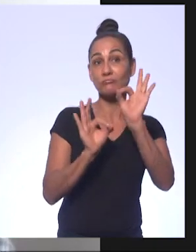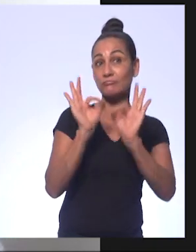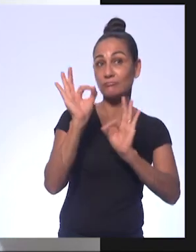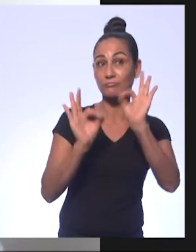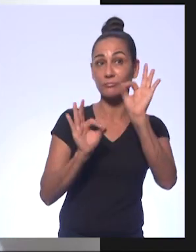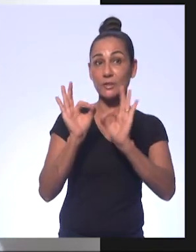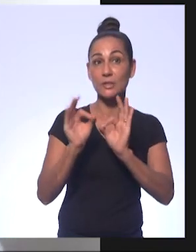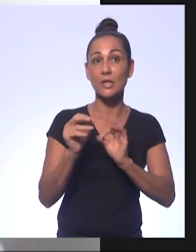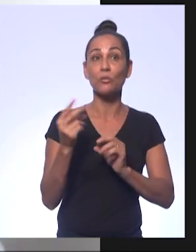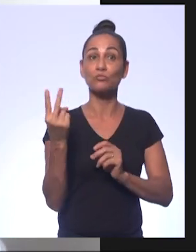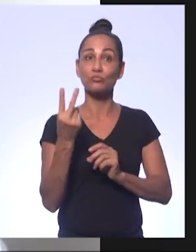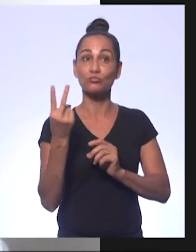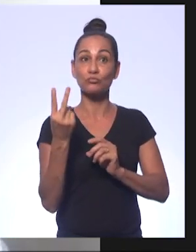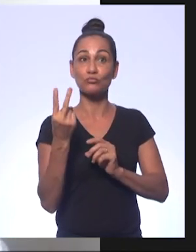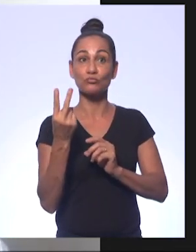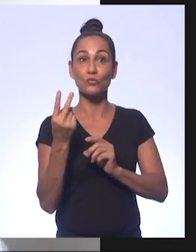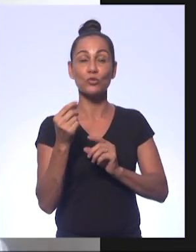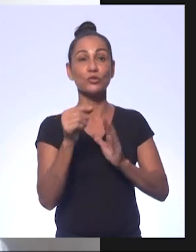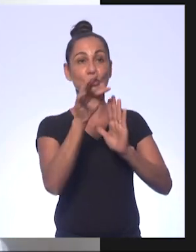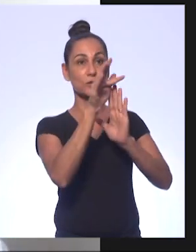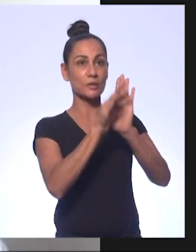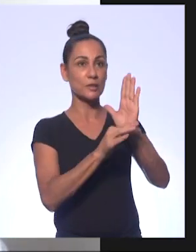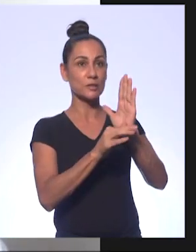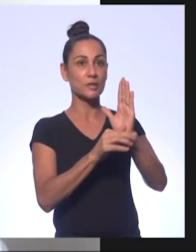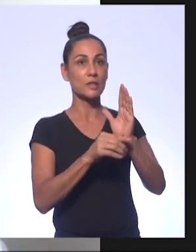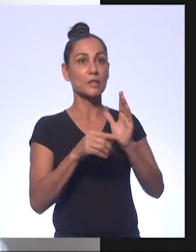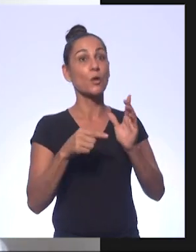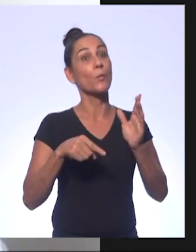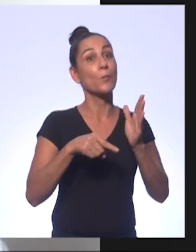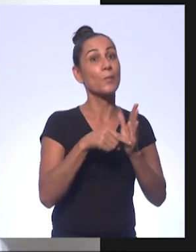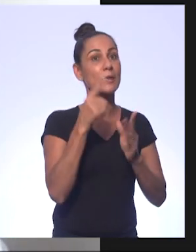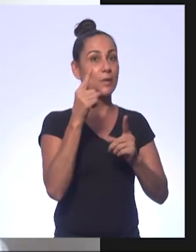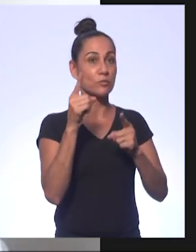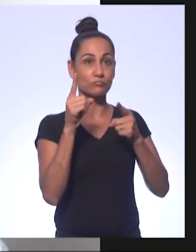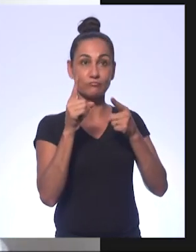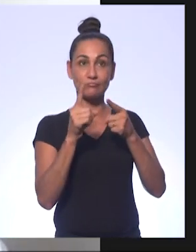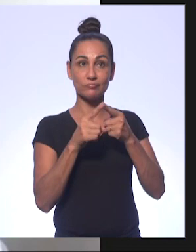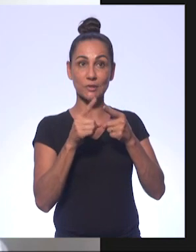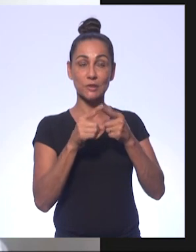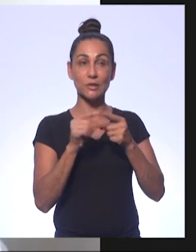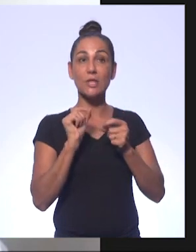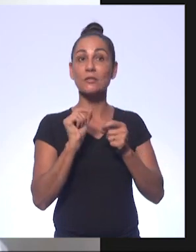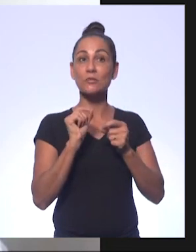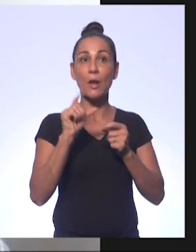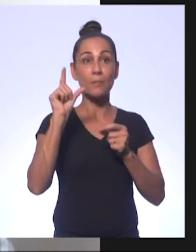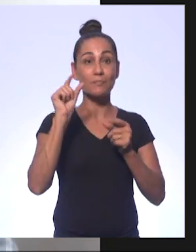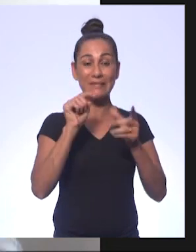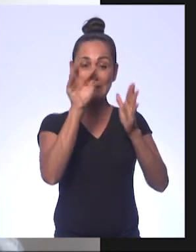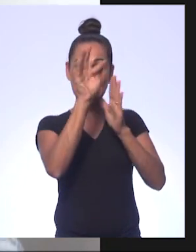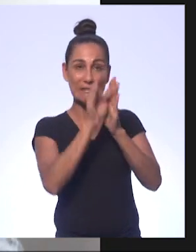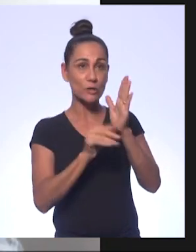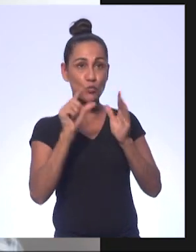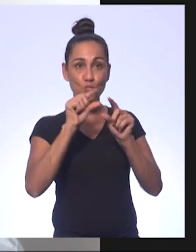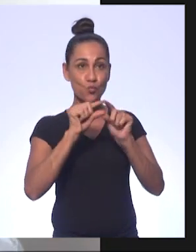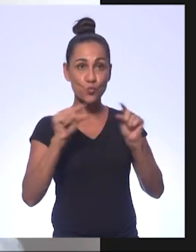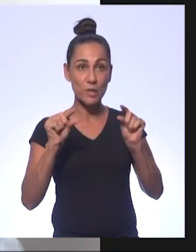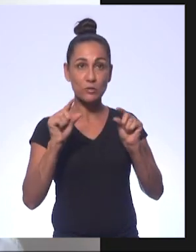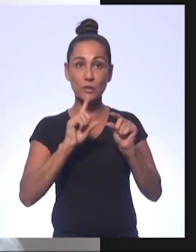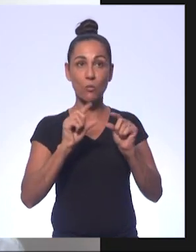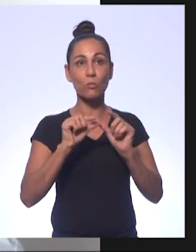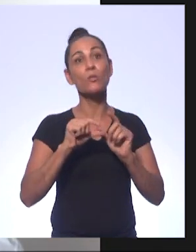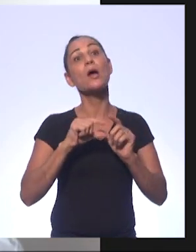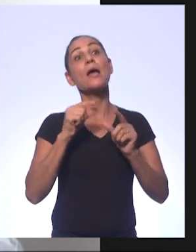são 2 textos. Então, a primeira coisa desses 2 textos é que não são textos pequenos. O Brasil, nas